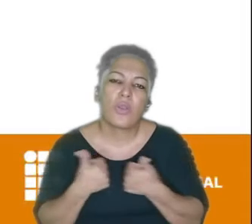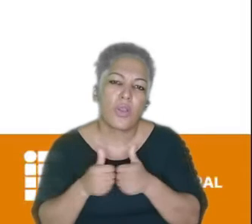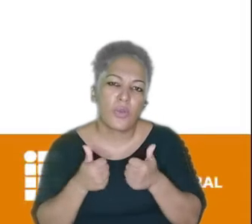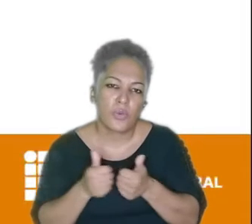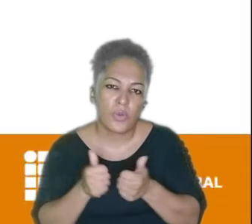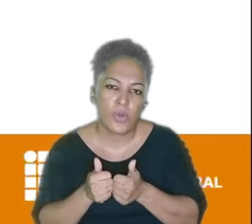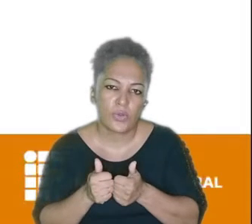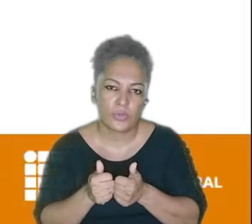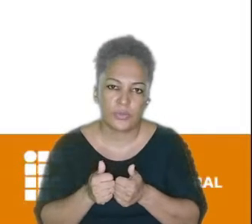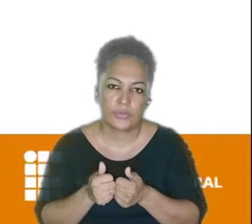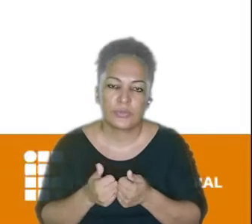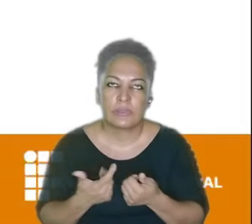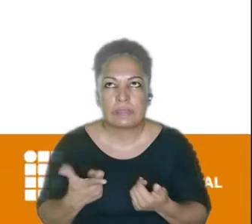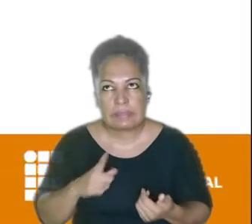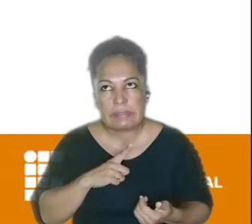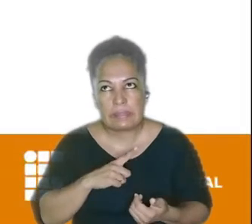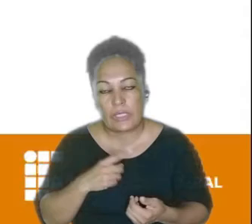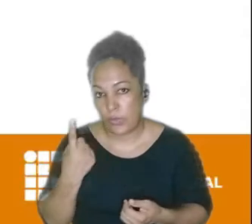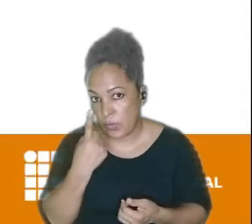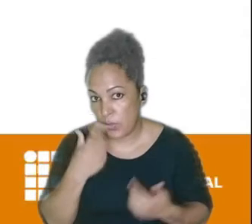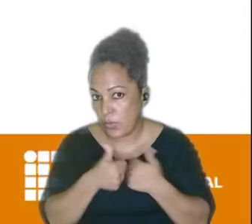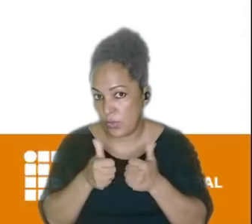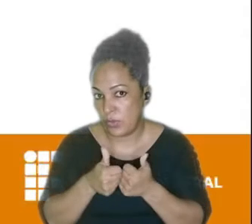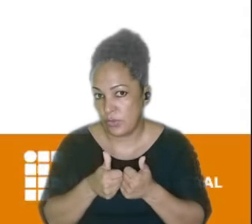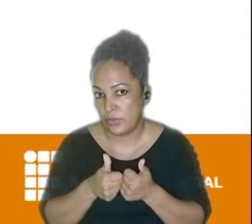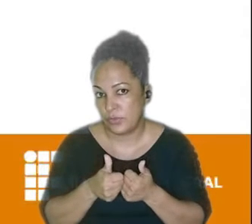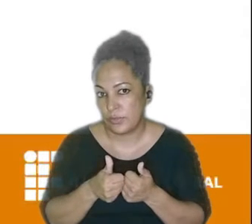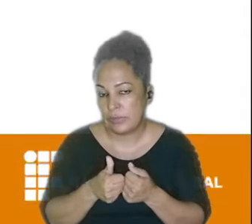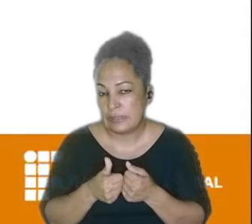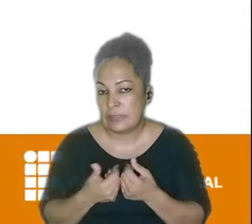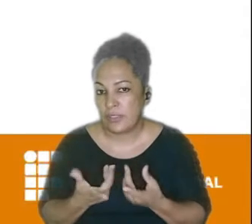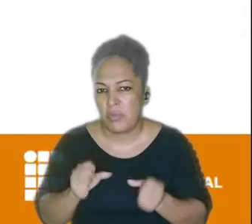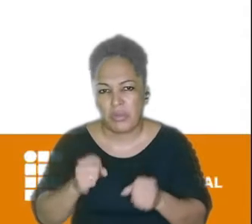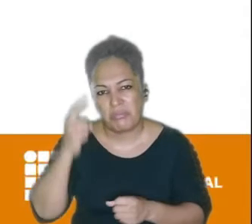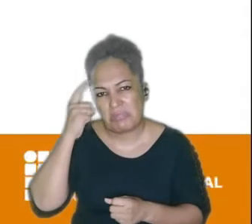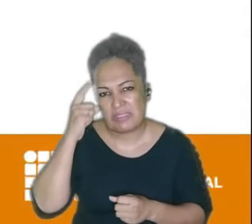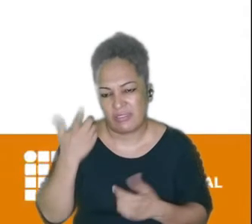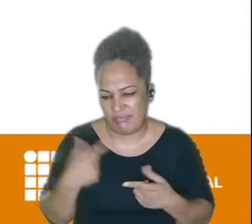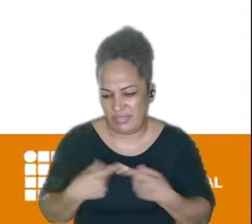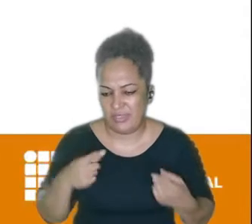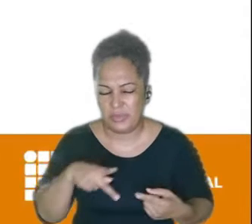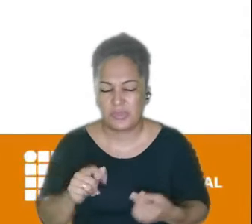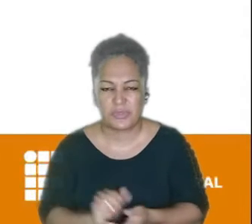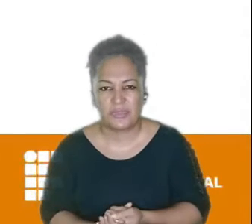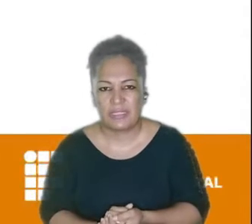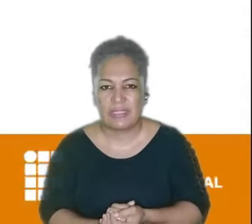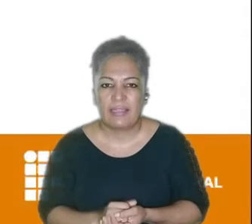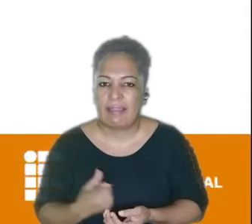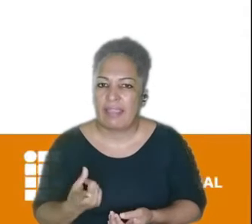qual o ônibus previsto para o trecho? O trecho, ele possui um ônibus. Você pode pensar, pô, professor, mas